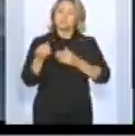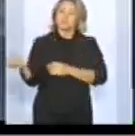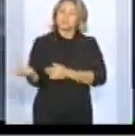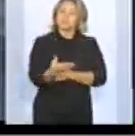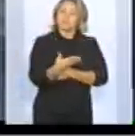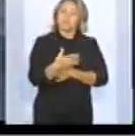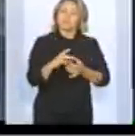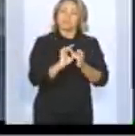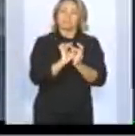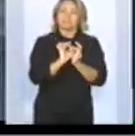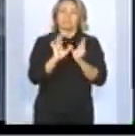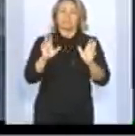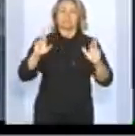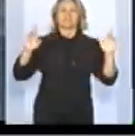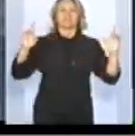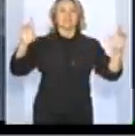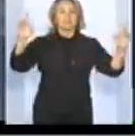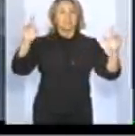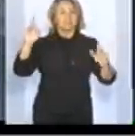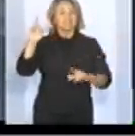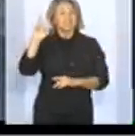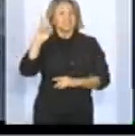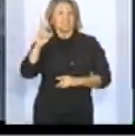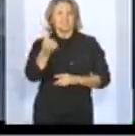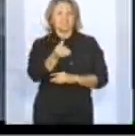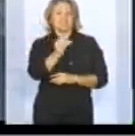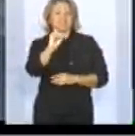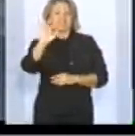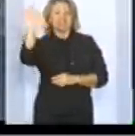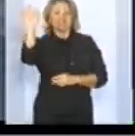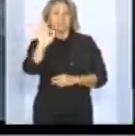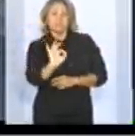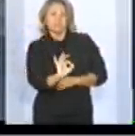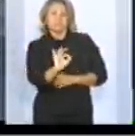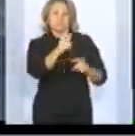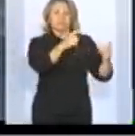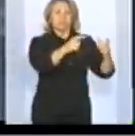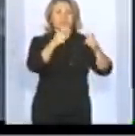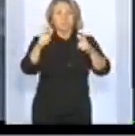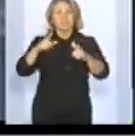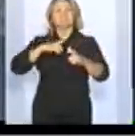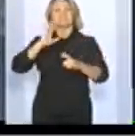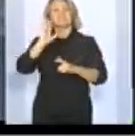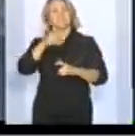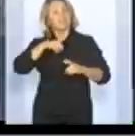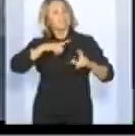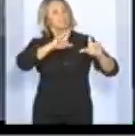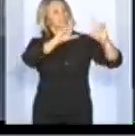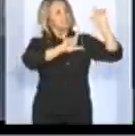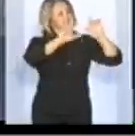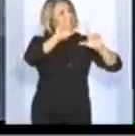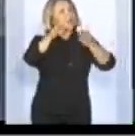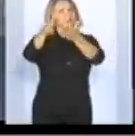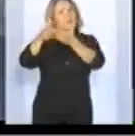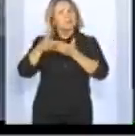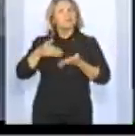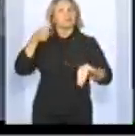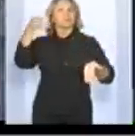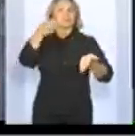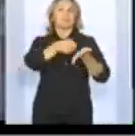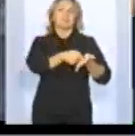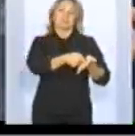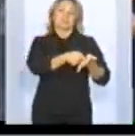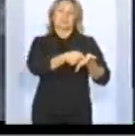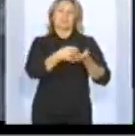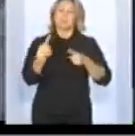licenças que representam 60% dos domicílios com televisão que já foram solicitados. Um único operador. Porque